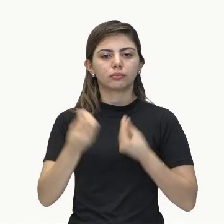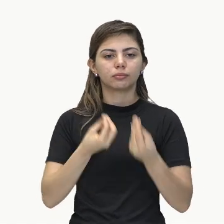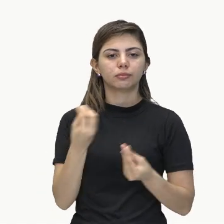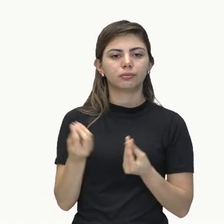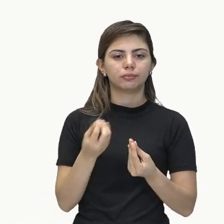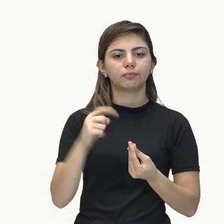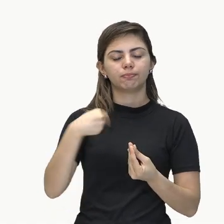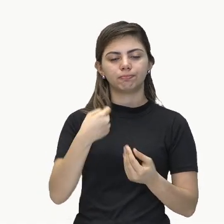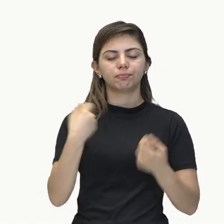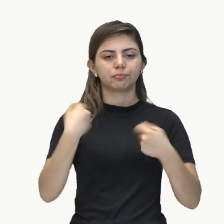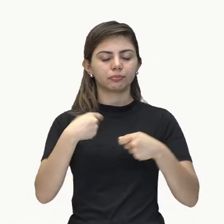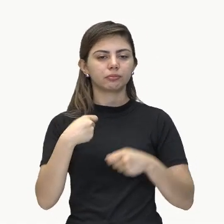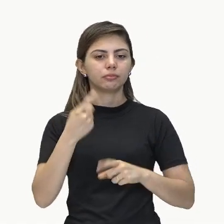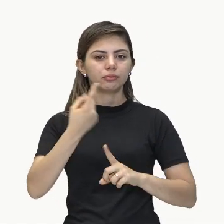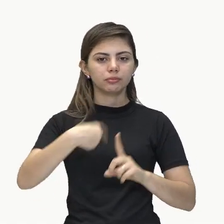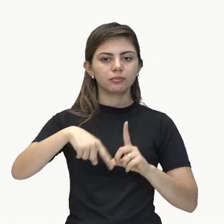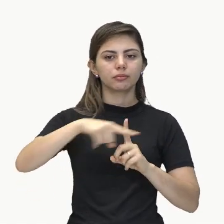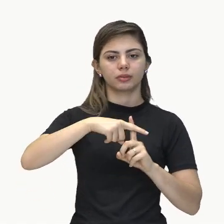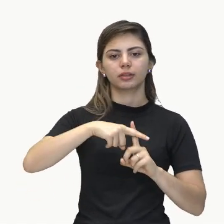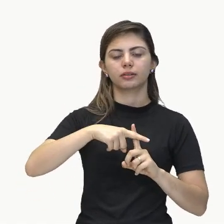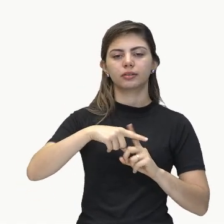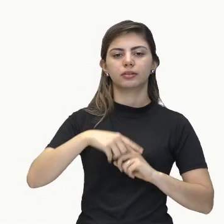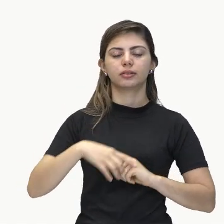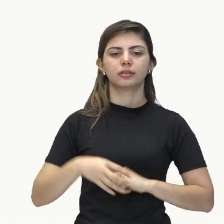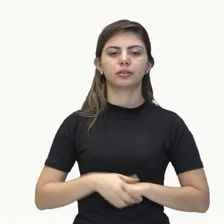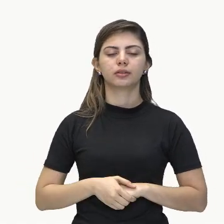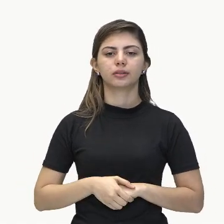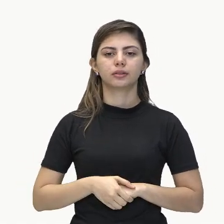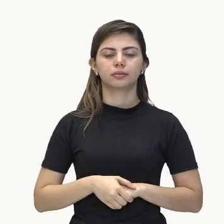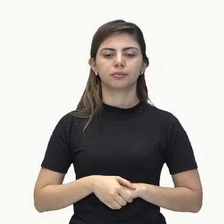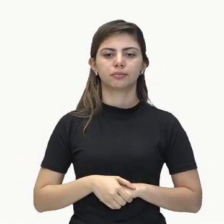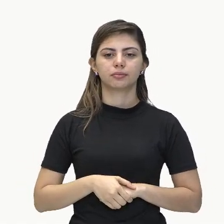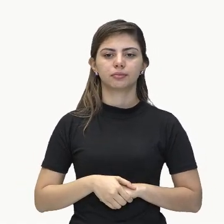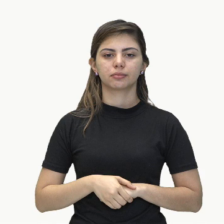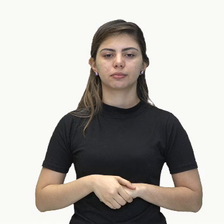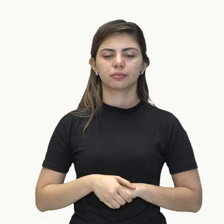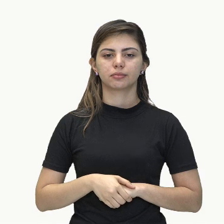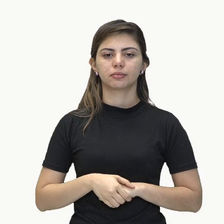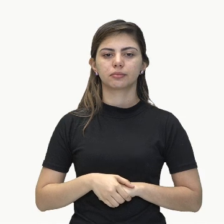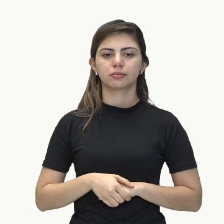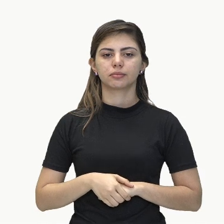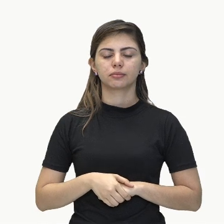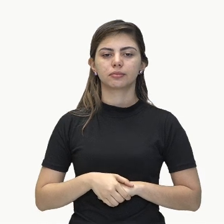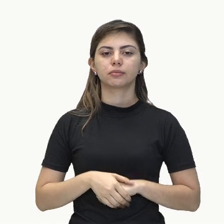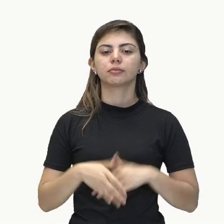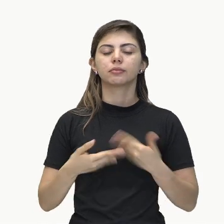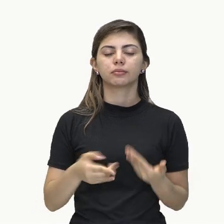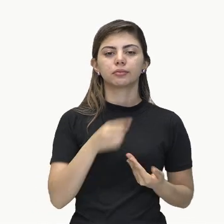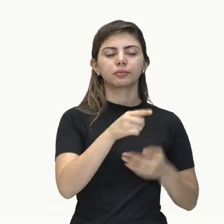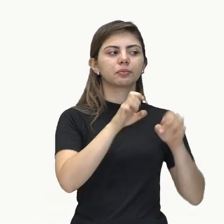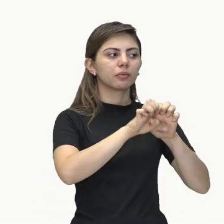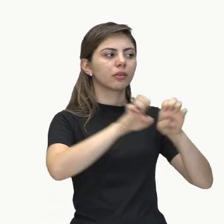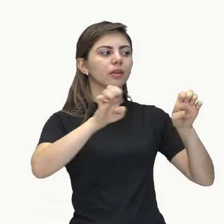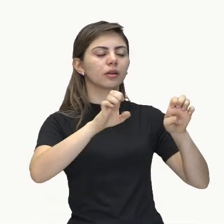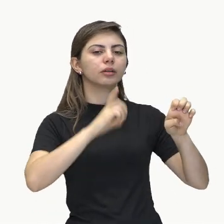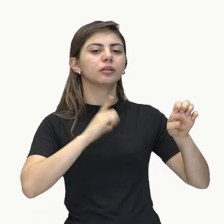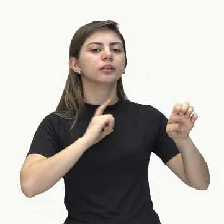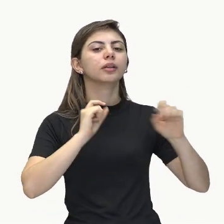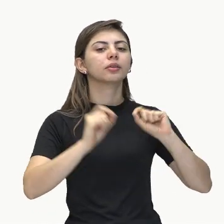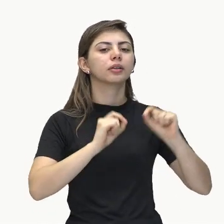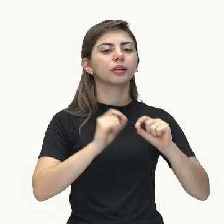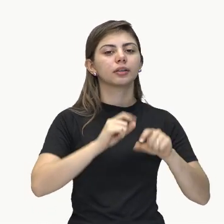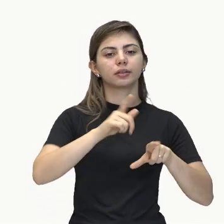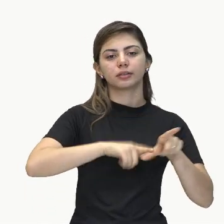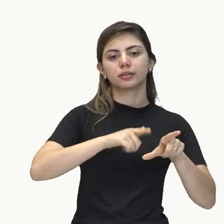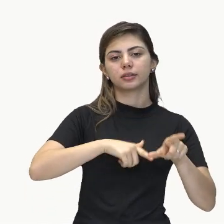duas equações membro a membro. Como assim? Nas duas equações a gente tem x.